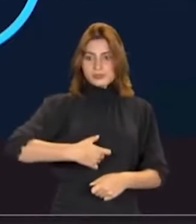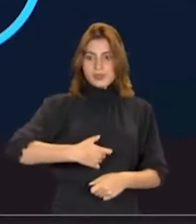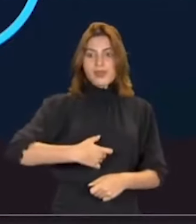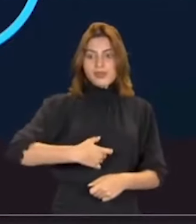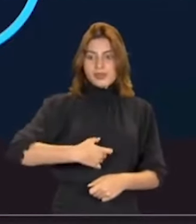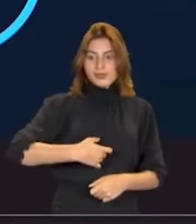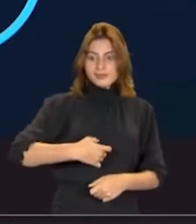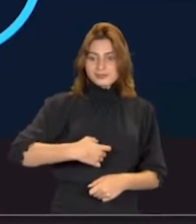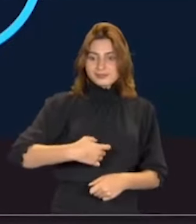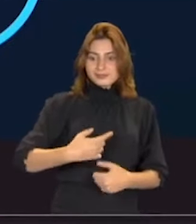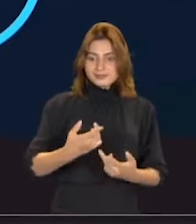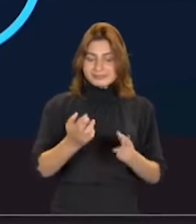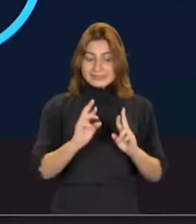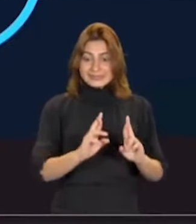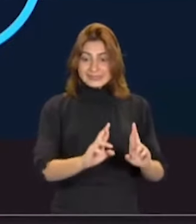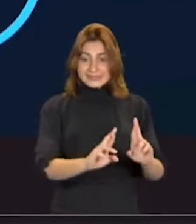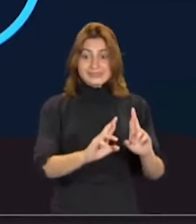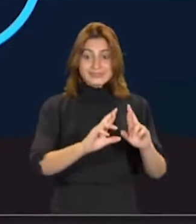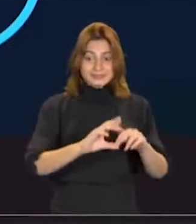dissociar um direito